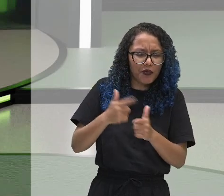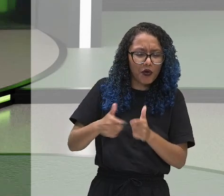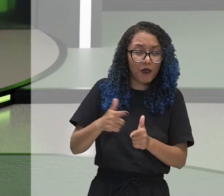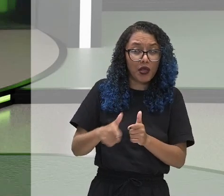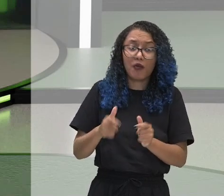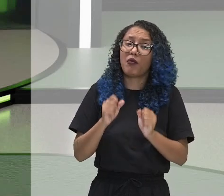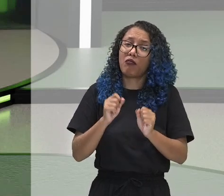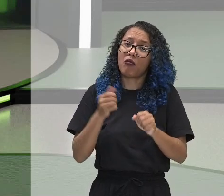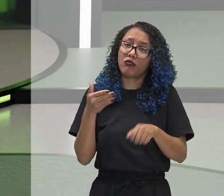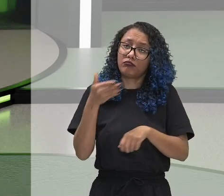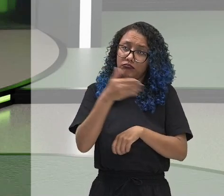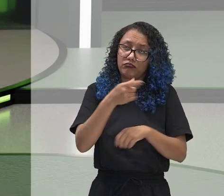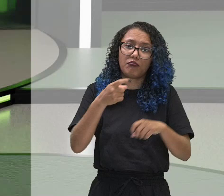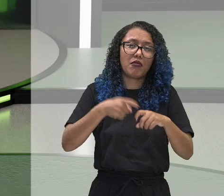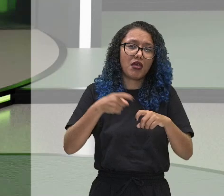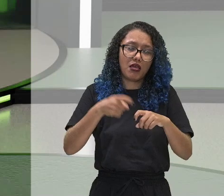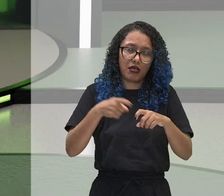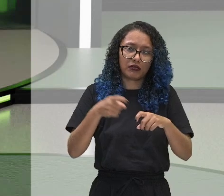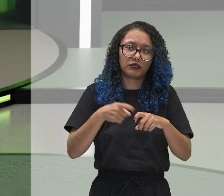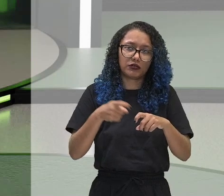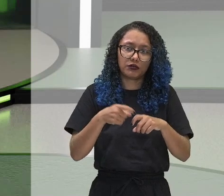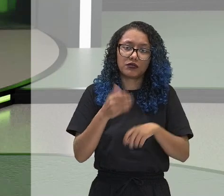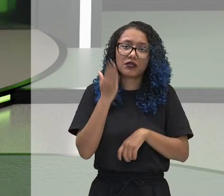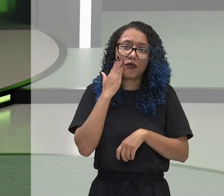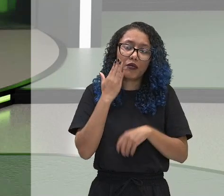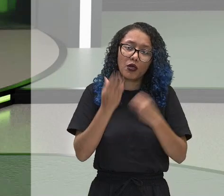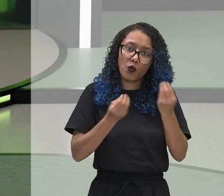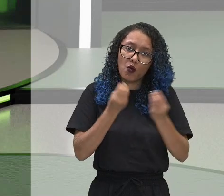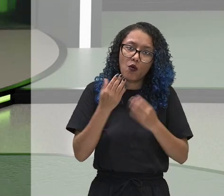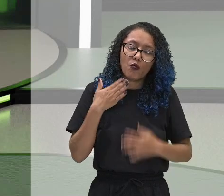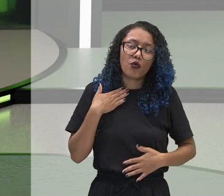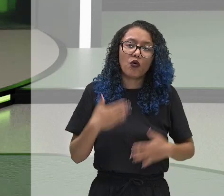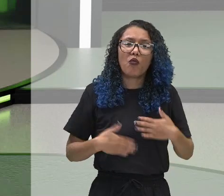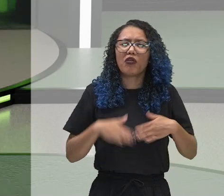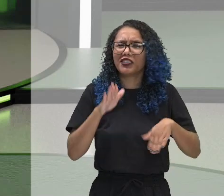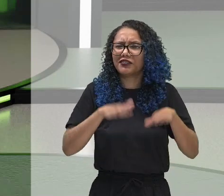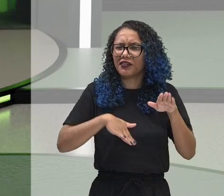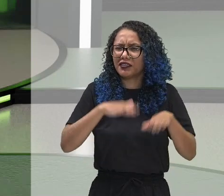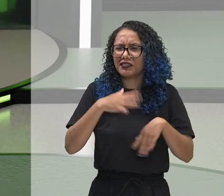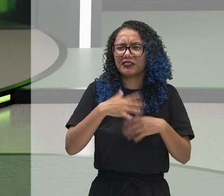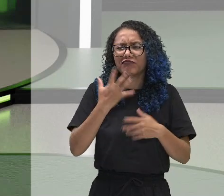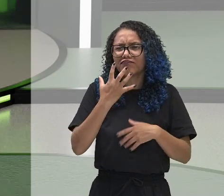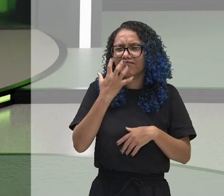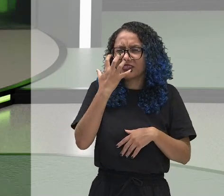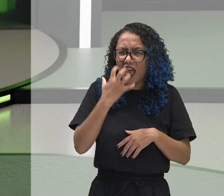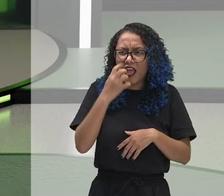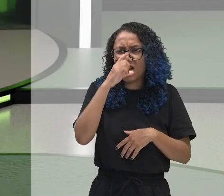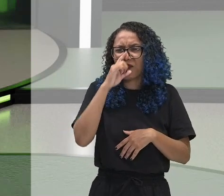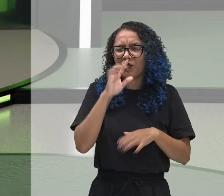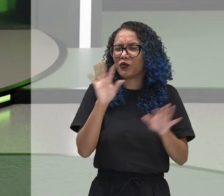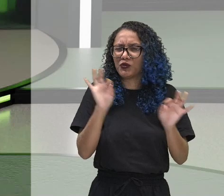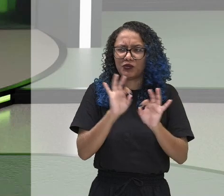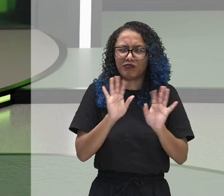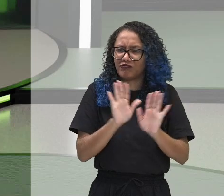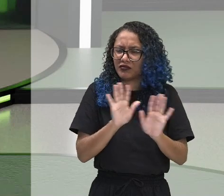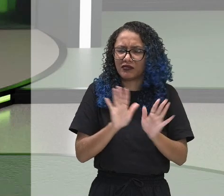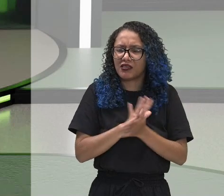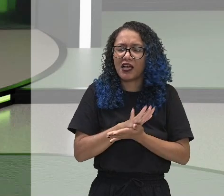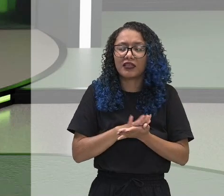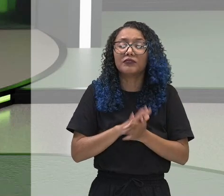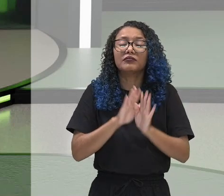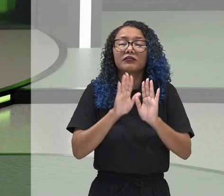a buscar respostas sobre o funcionamento do seu corpo. Às vezes não é nada grave, mas é para isso que a